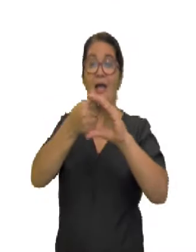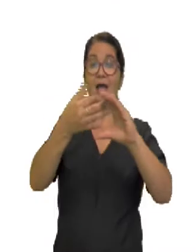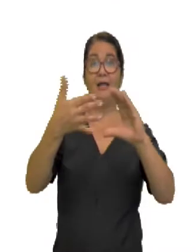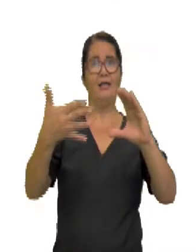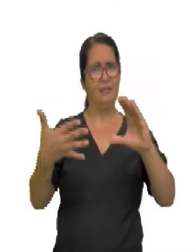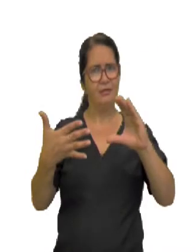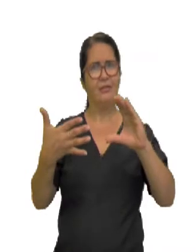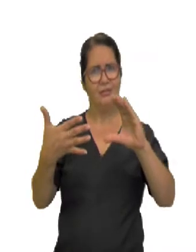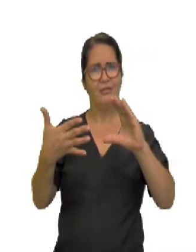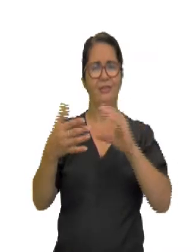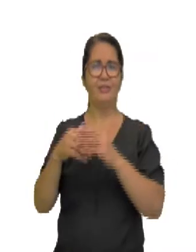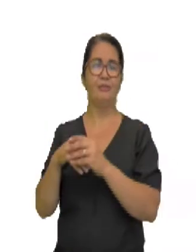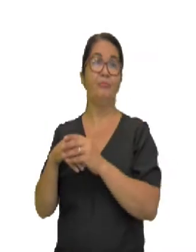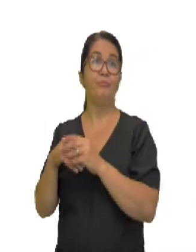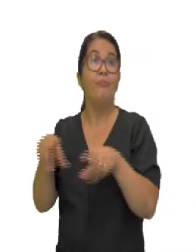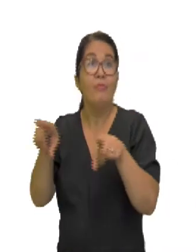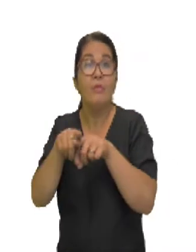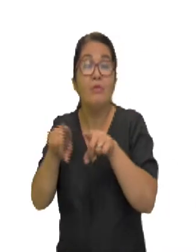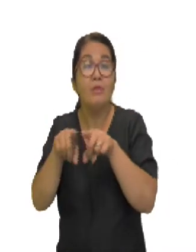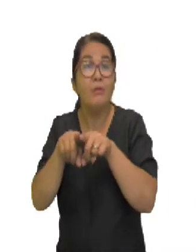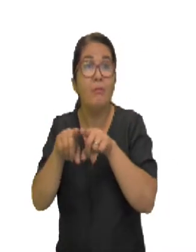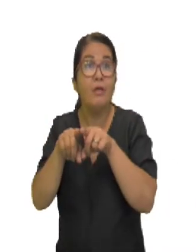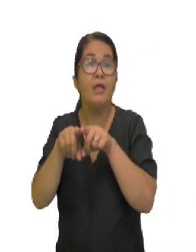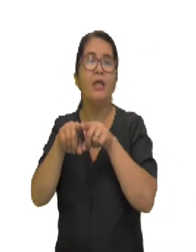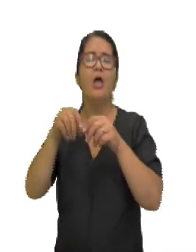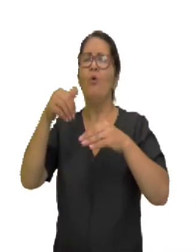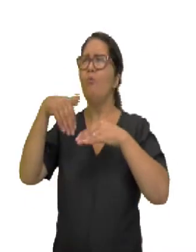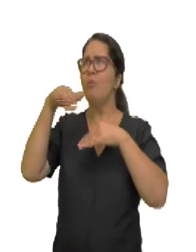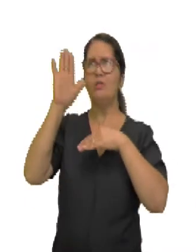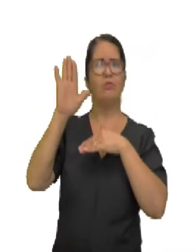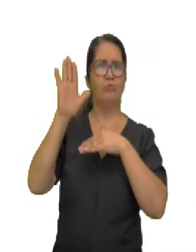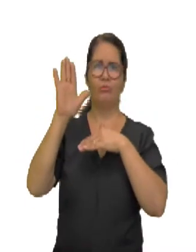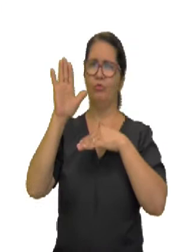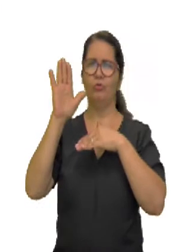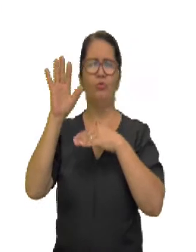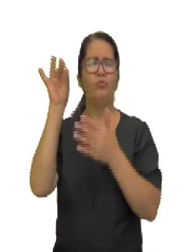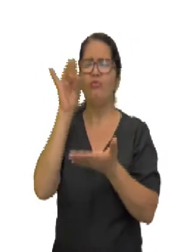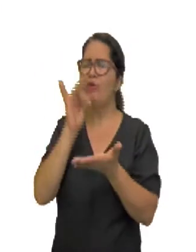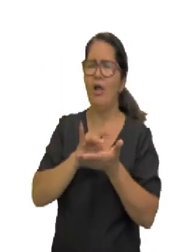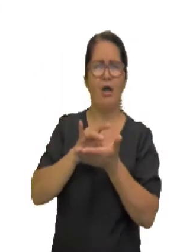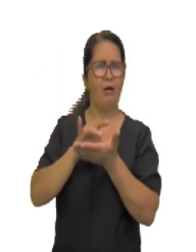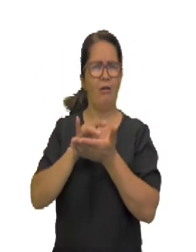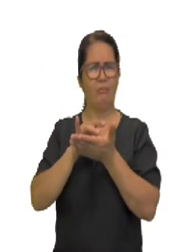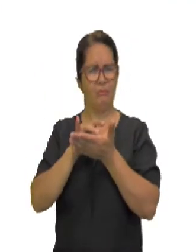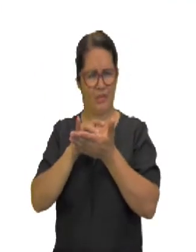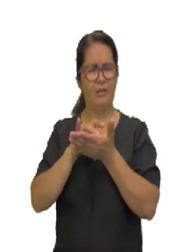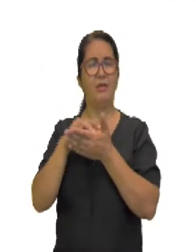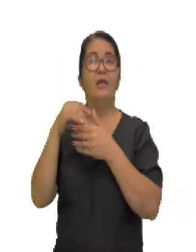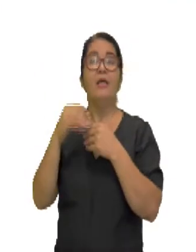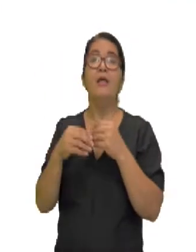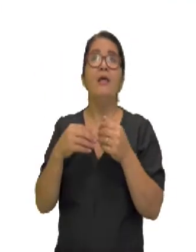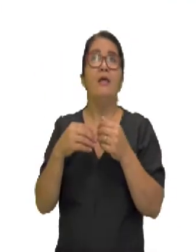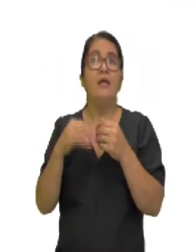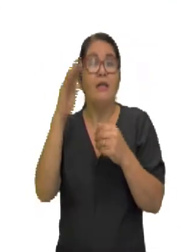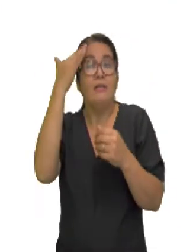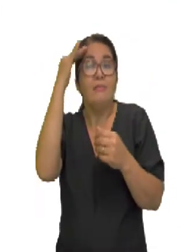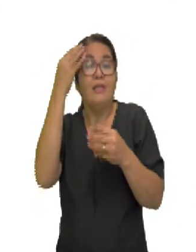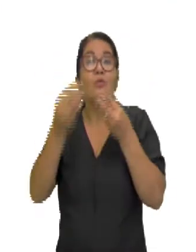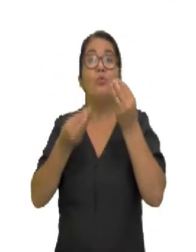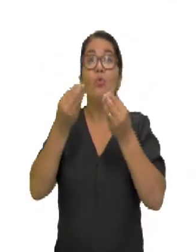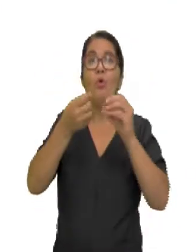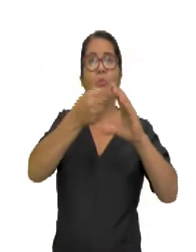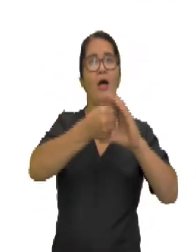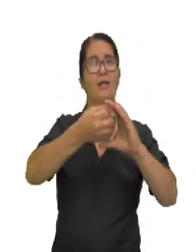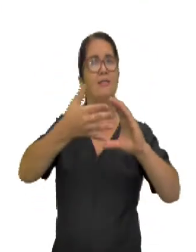tenho o superlativo absoluto. O que é o absoluto, então? O absoluto, eu posso entender que as características